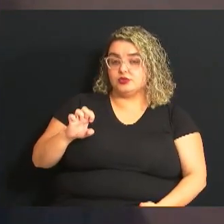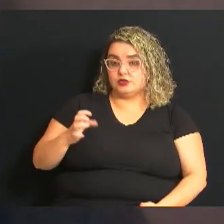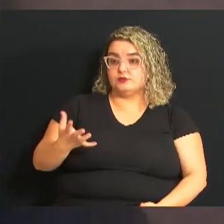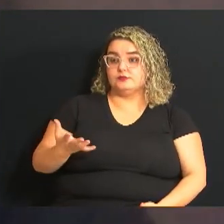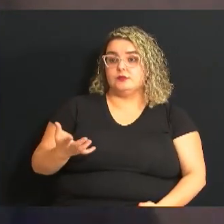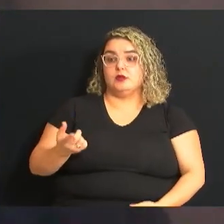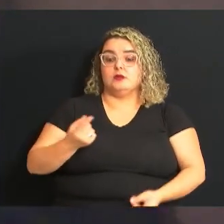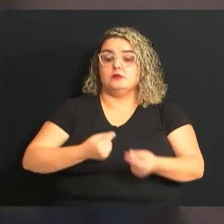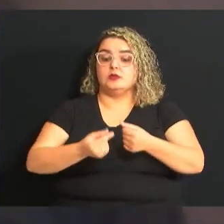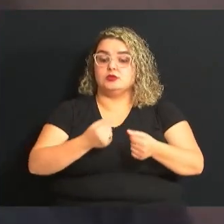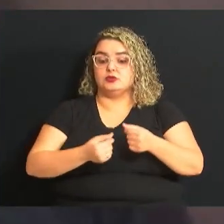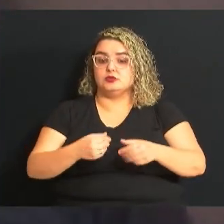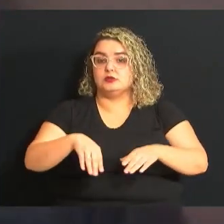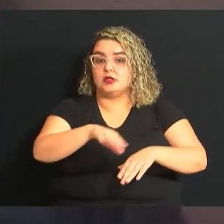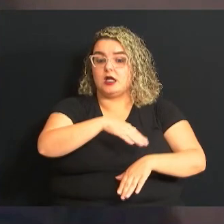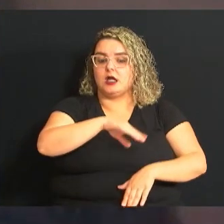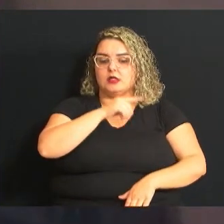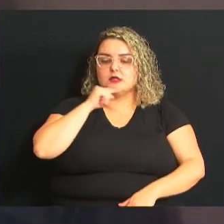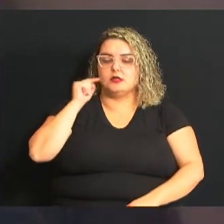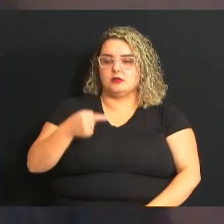que ele saiba fazer.